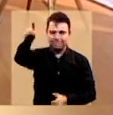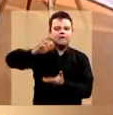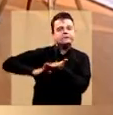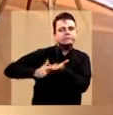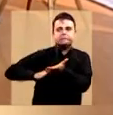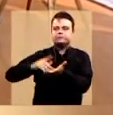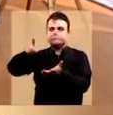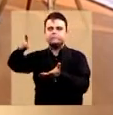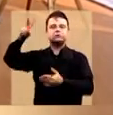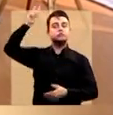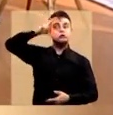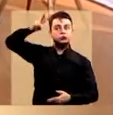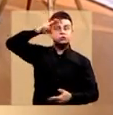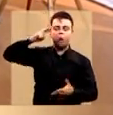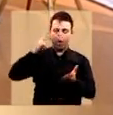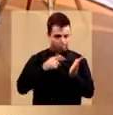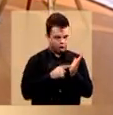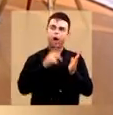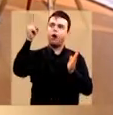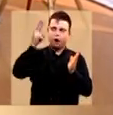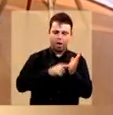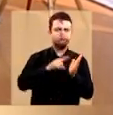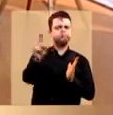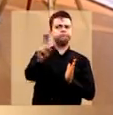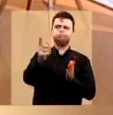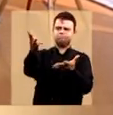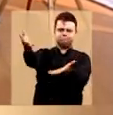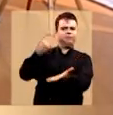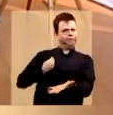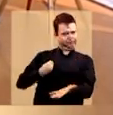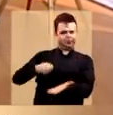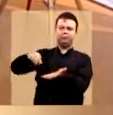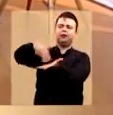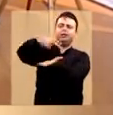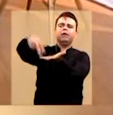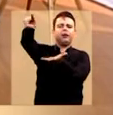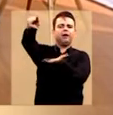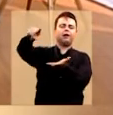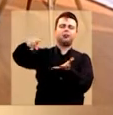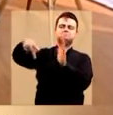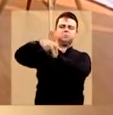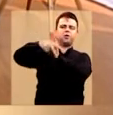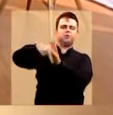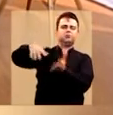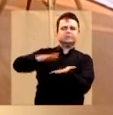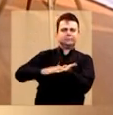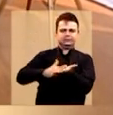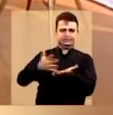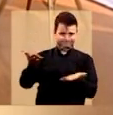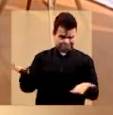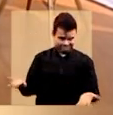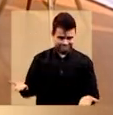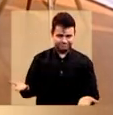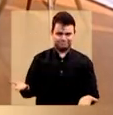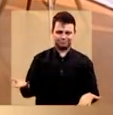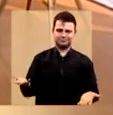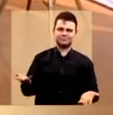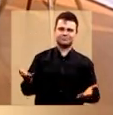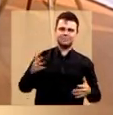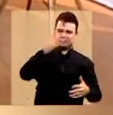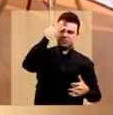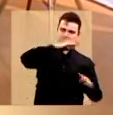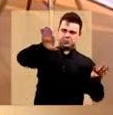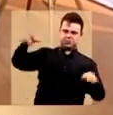coisa assim que a gente está falando, de história que antiga. Que está no livro, do passado ancestral, tá, né? Está lá, está vivo. Então, assim, se não passa por esse processo de tirar